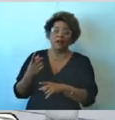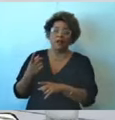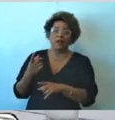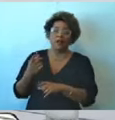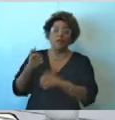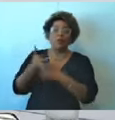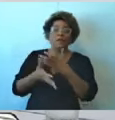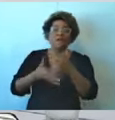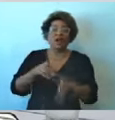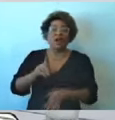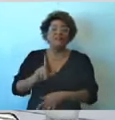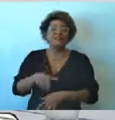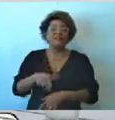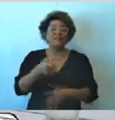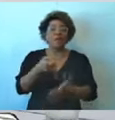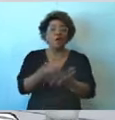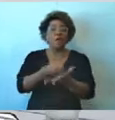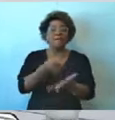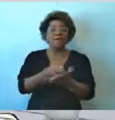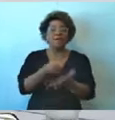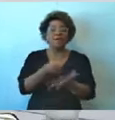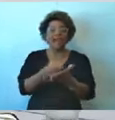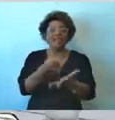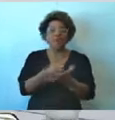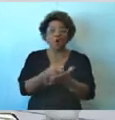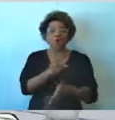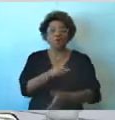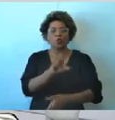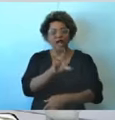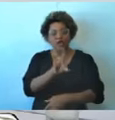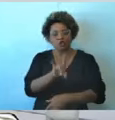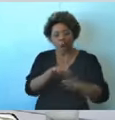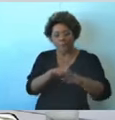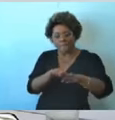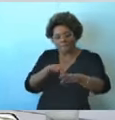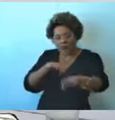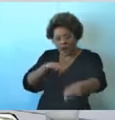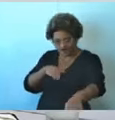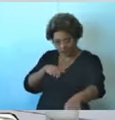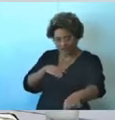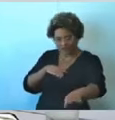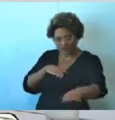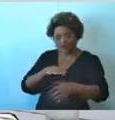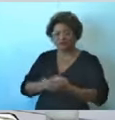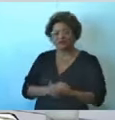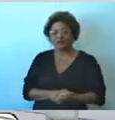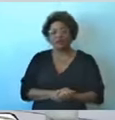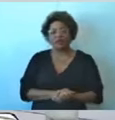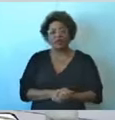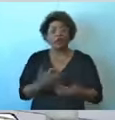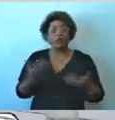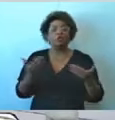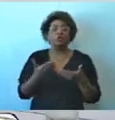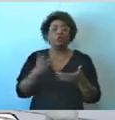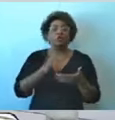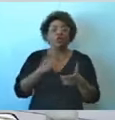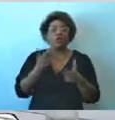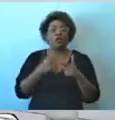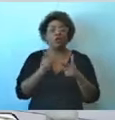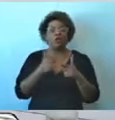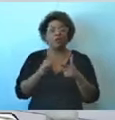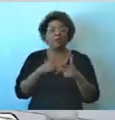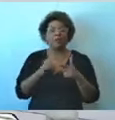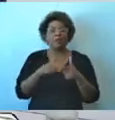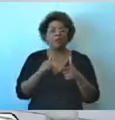dessa motofaixa. E a gente tem hoje aí um dos problemas maiores no trânsito é a mudação de faixa que tem,